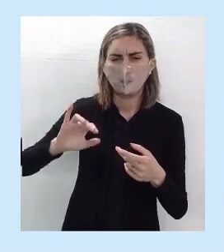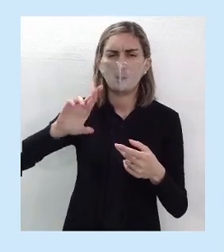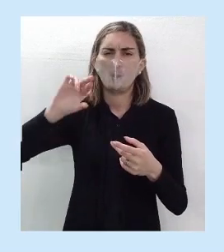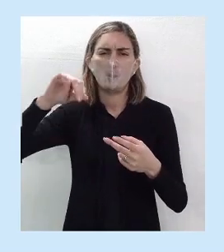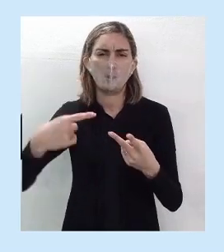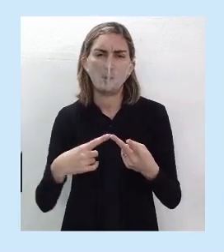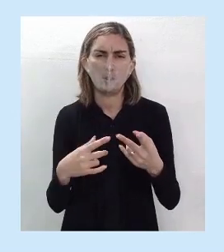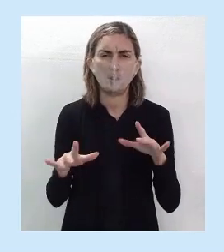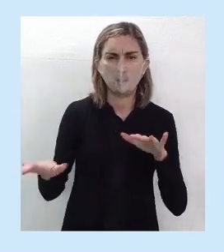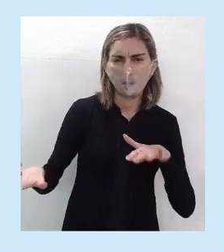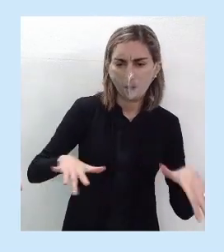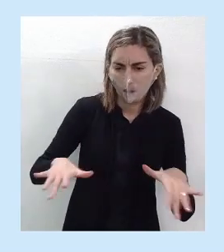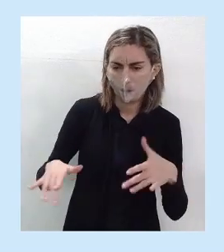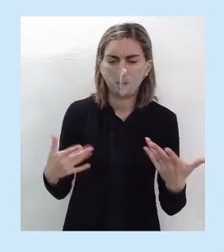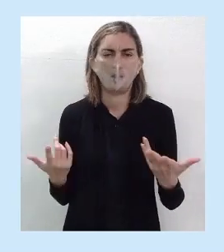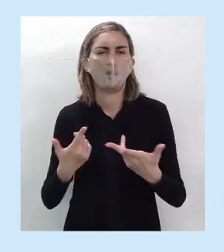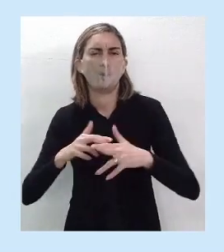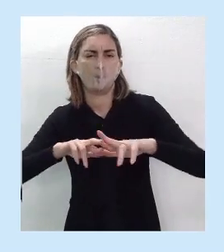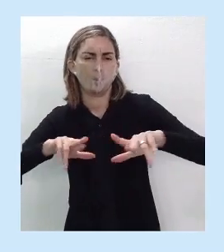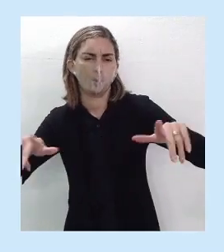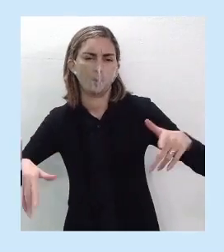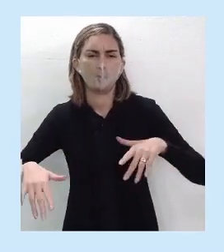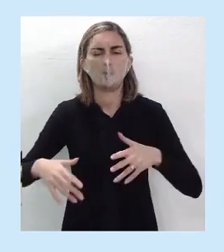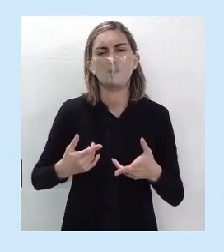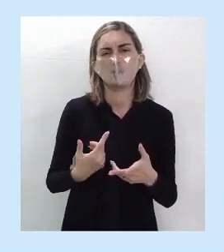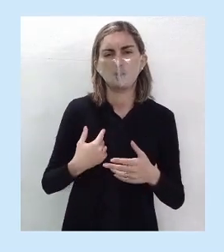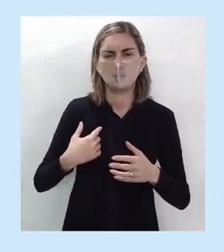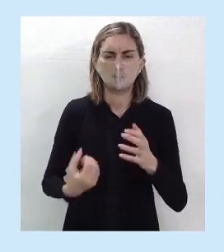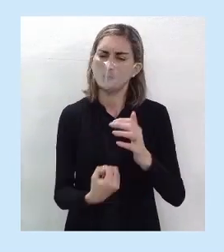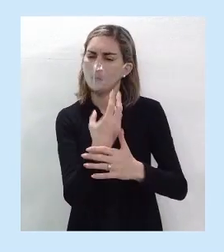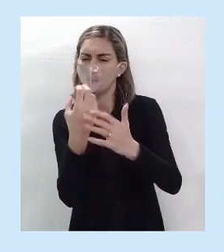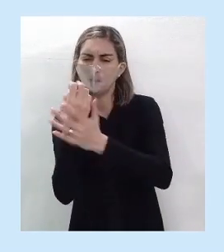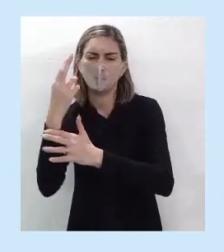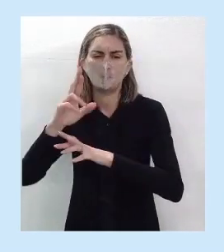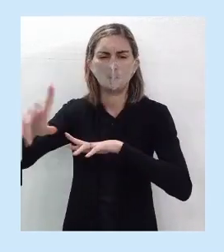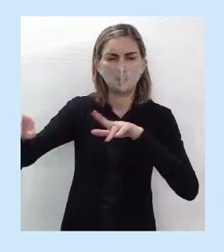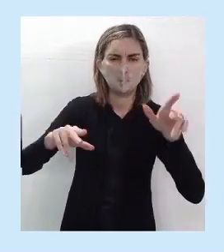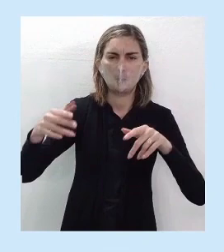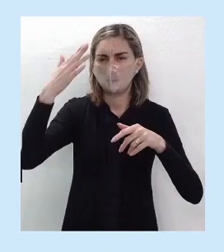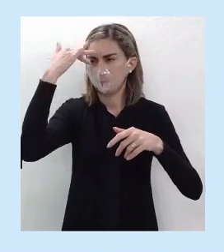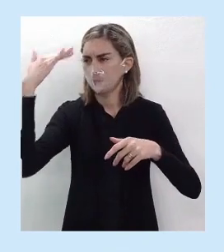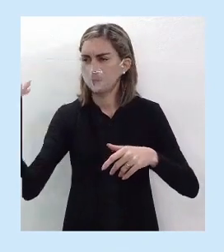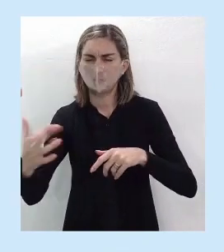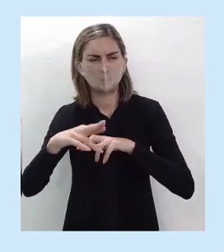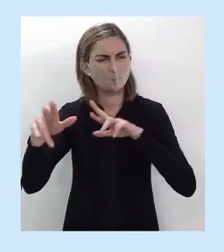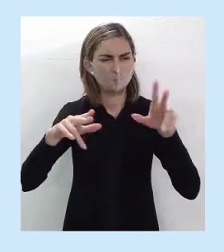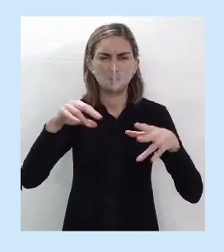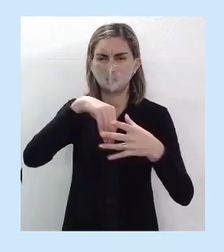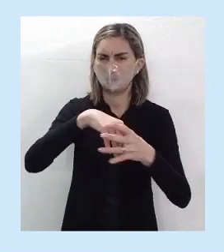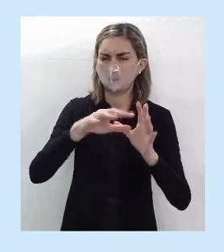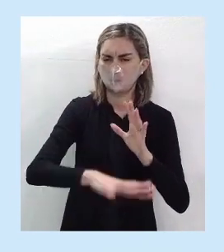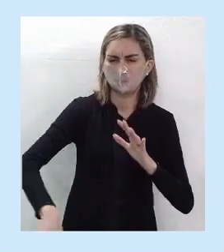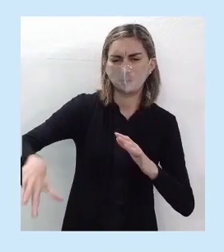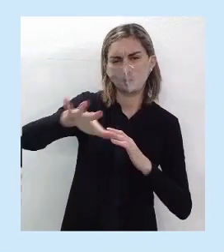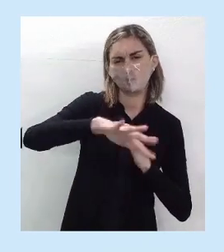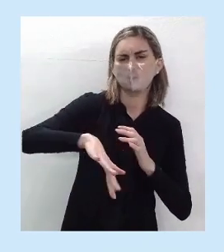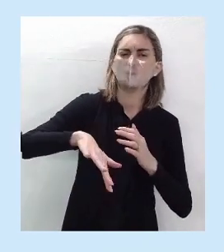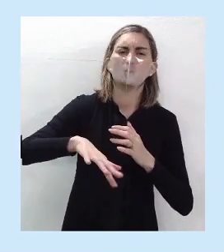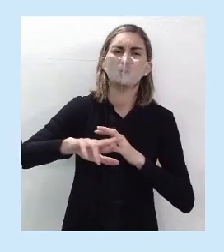enfim, rap, tanta coisa aparece. A gente conhece tantos artistas dentro